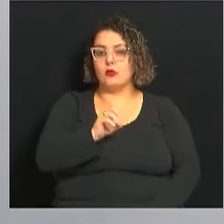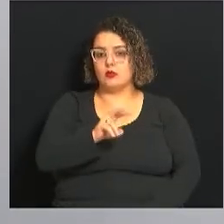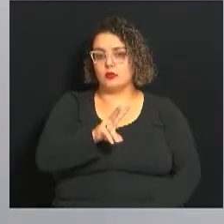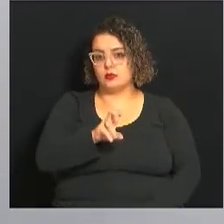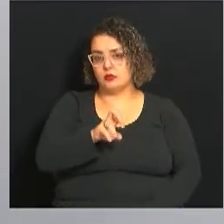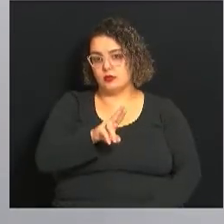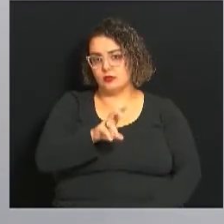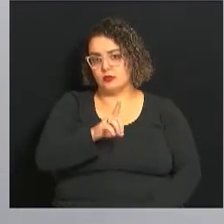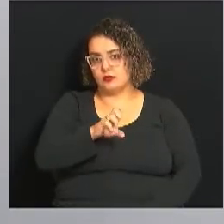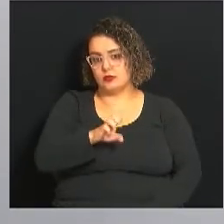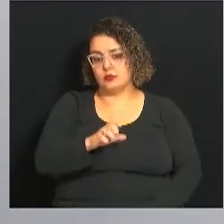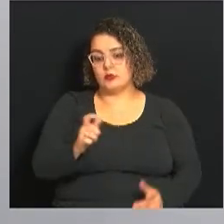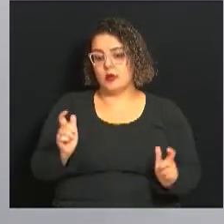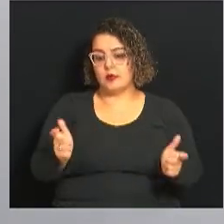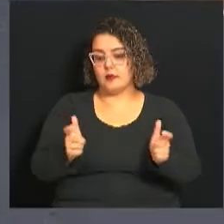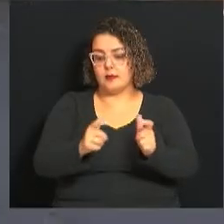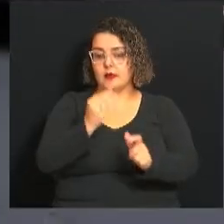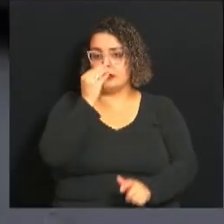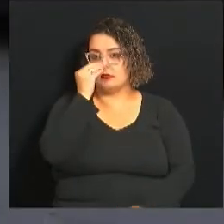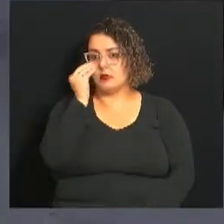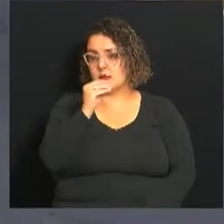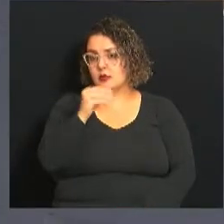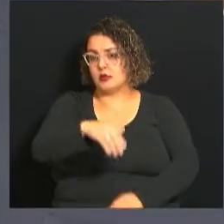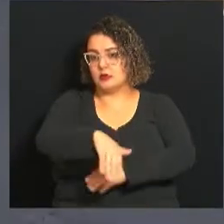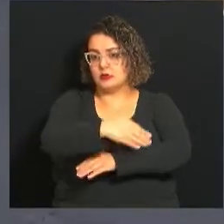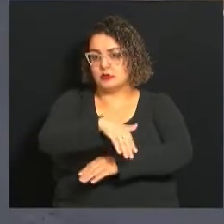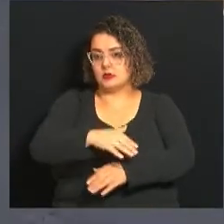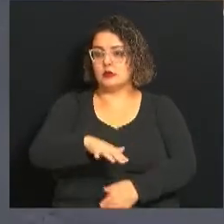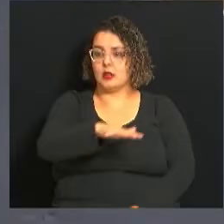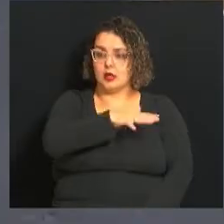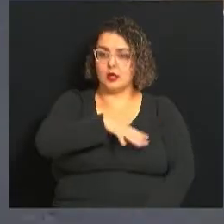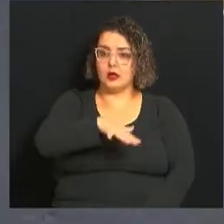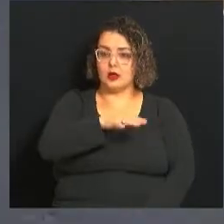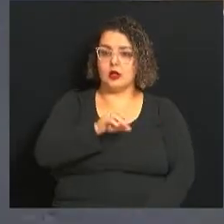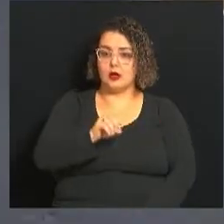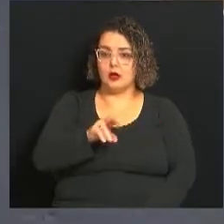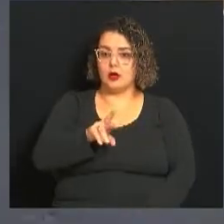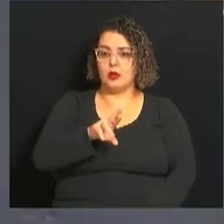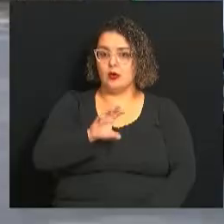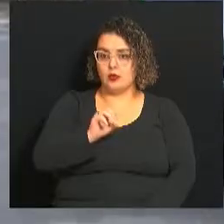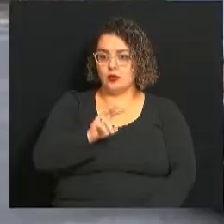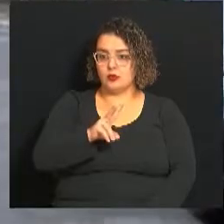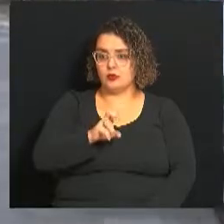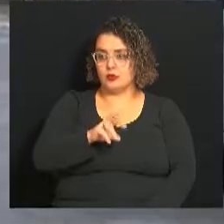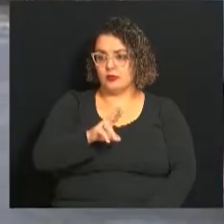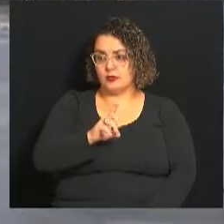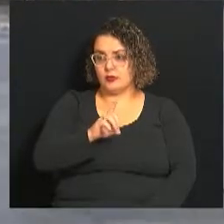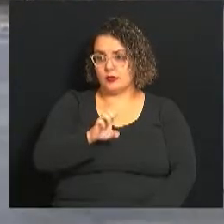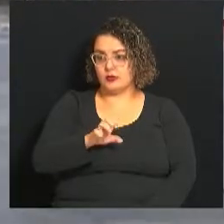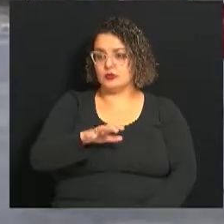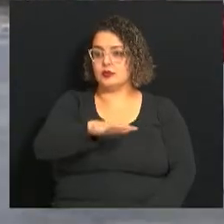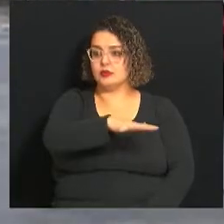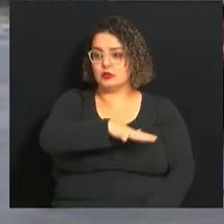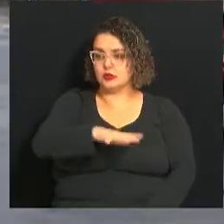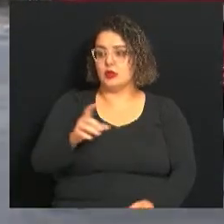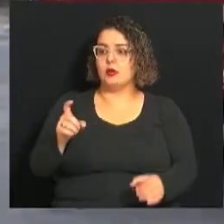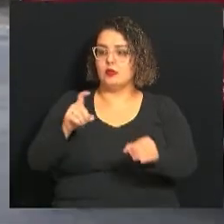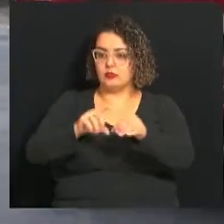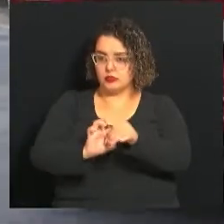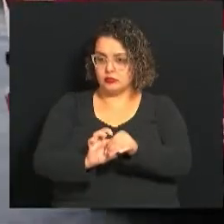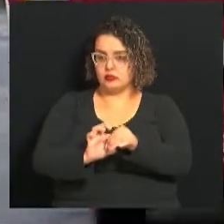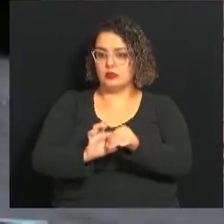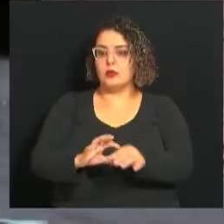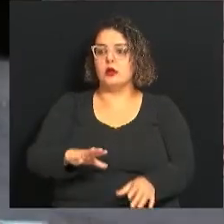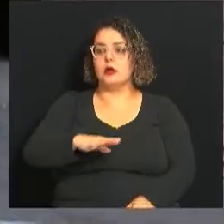esses cachorros abandonados nas ruas. A região do Ouro Verde é um distrito pertencente ao município de Campinas, criado por plebiscito